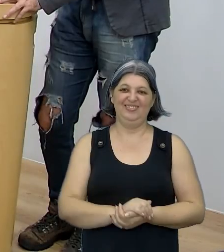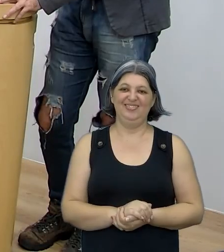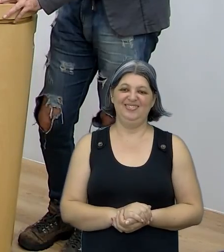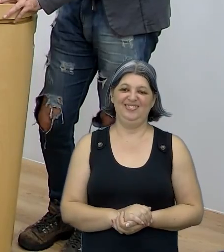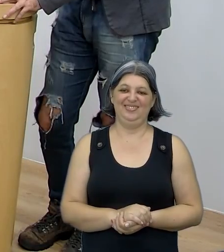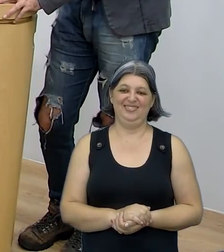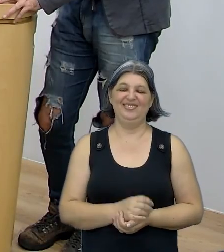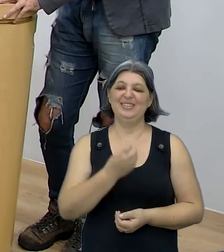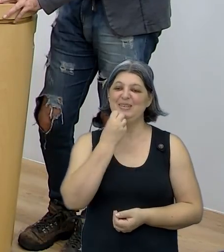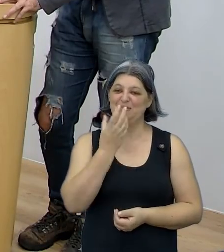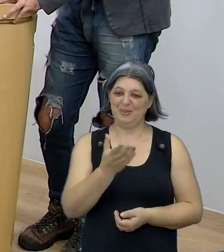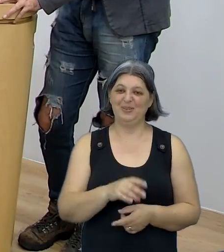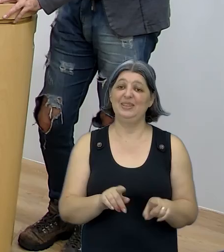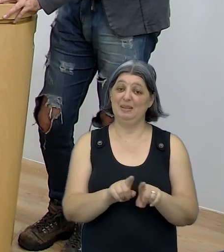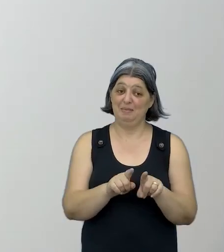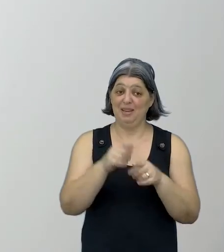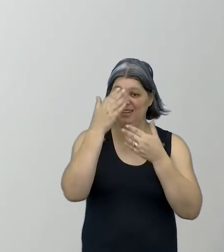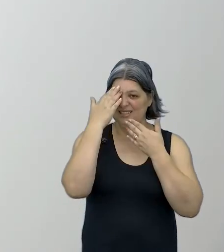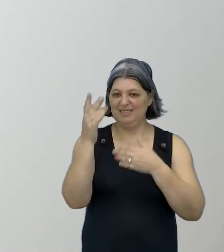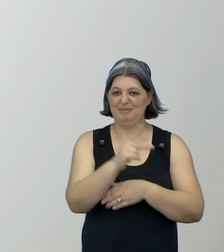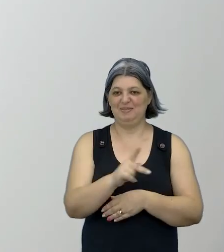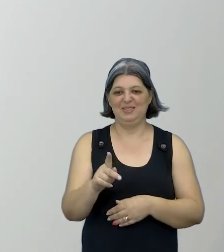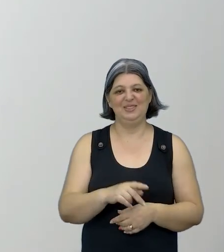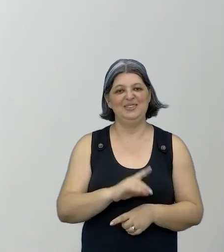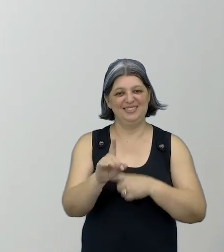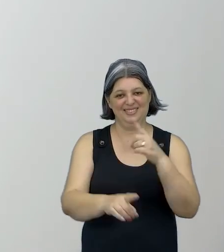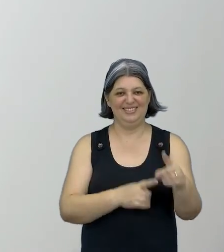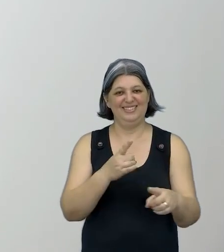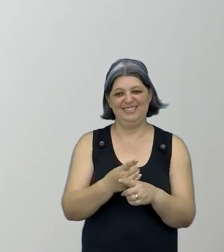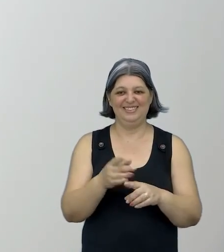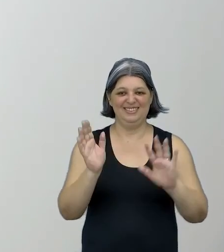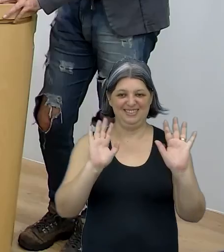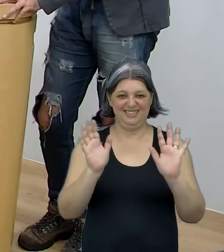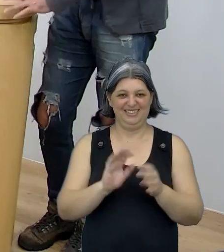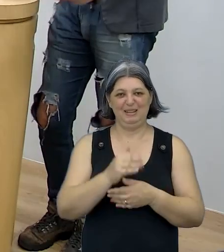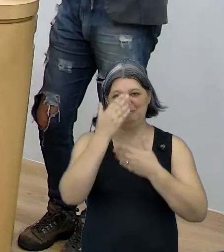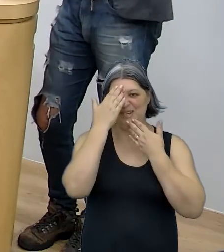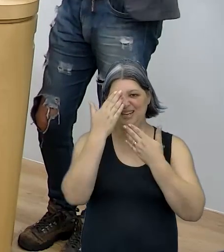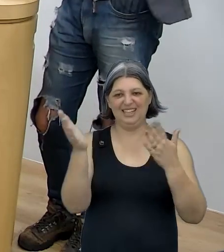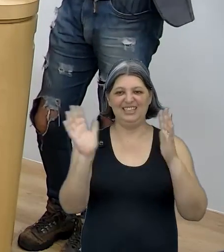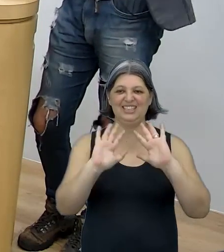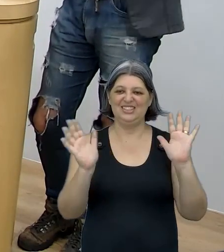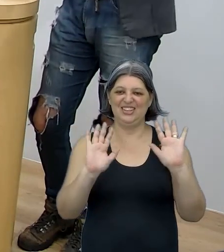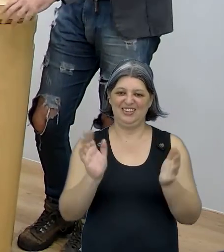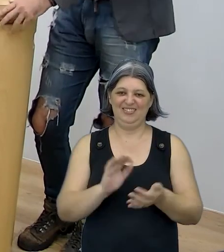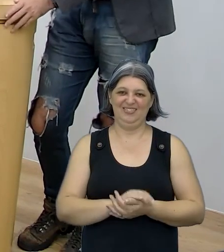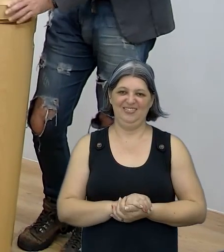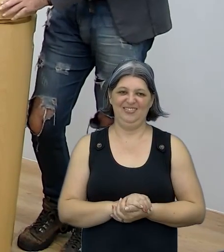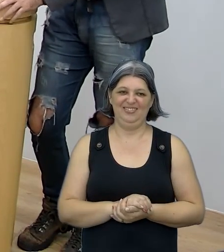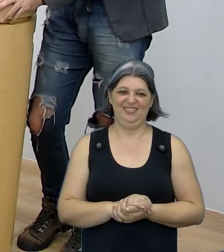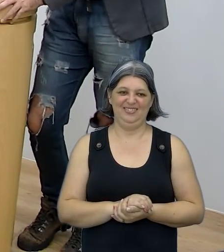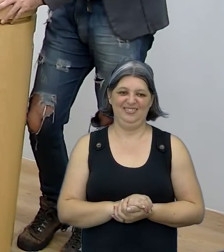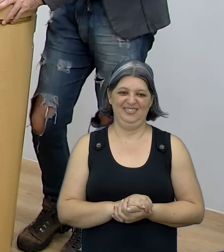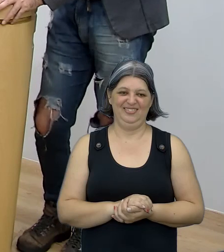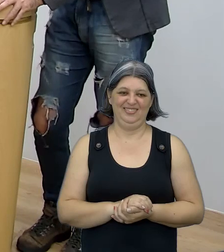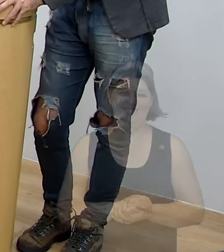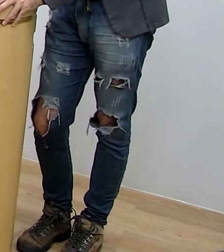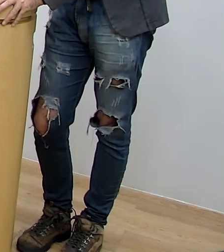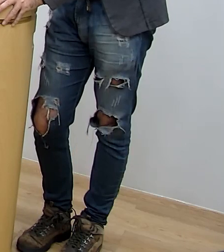Muito bom. Queria agradecer a professora, a gente se vê na próxima. Galera, brigadão, tchau, tudo de bom. Tchau, tchau.